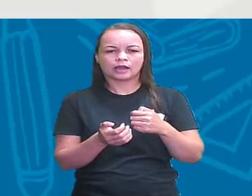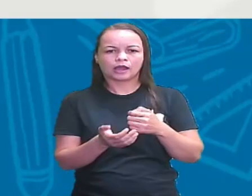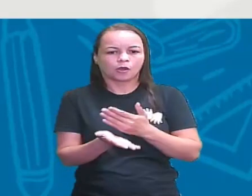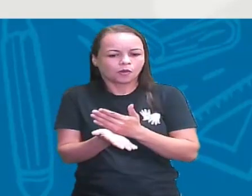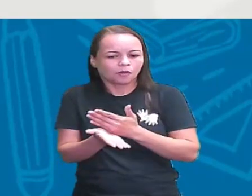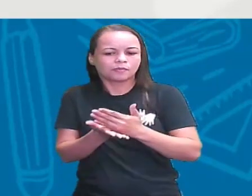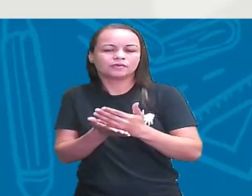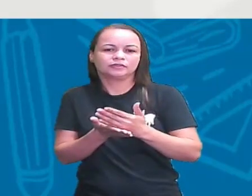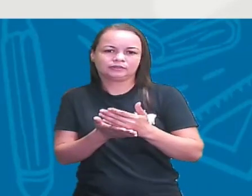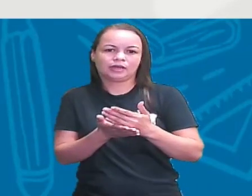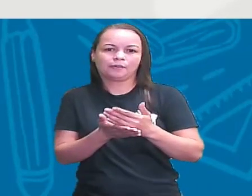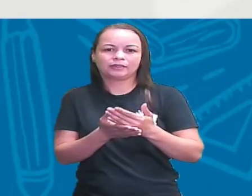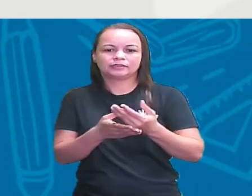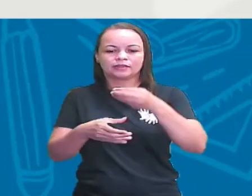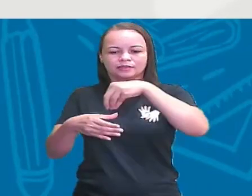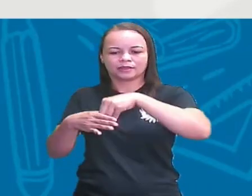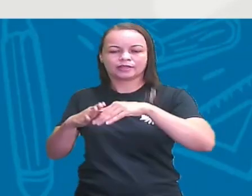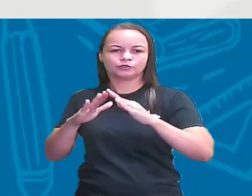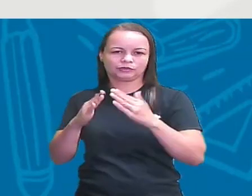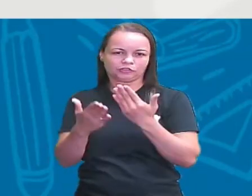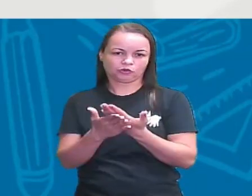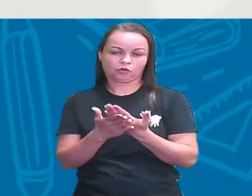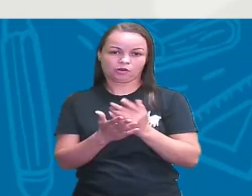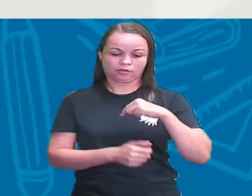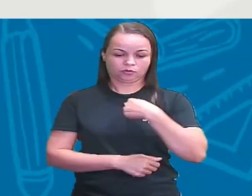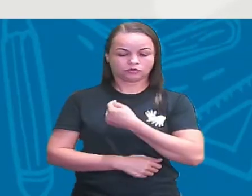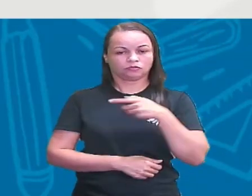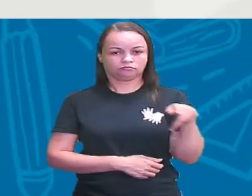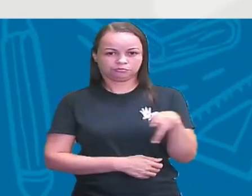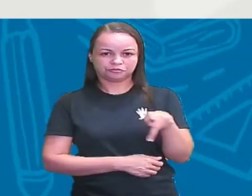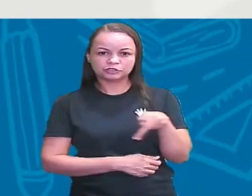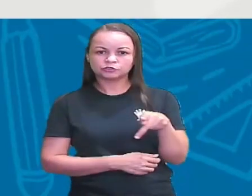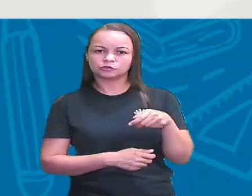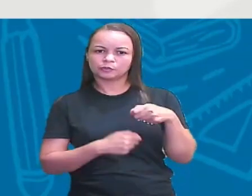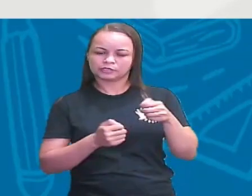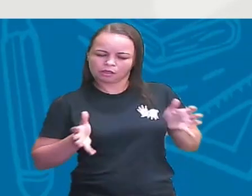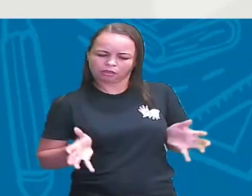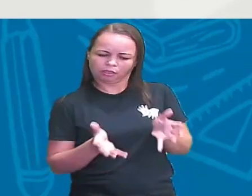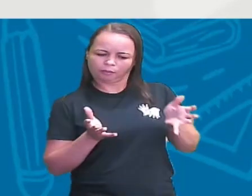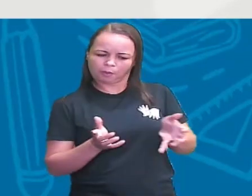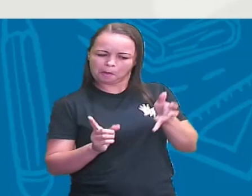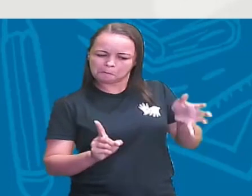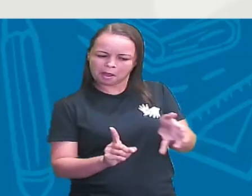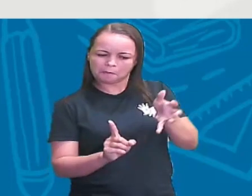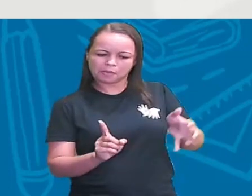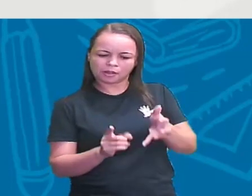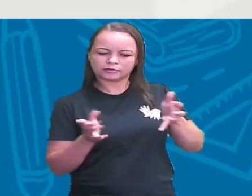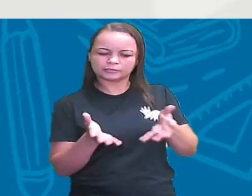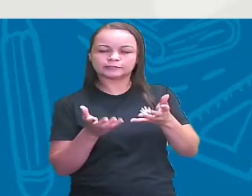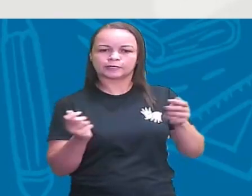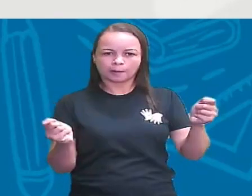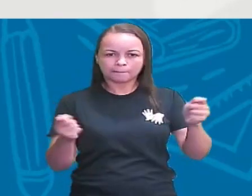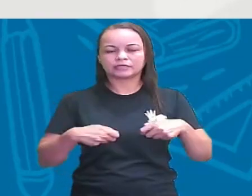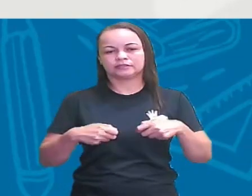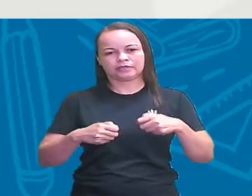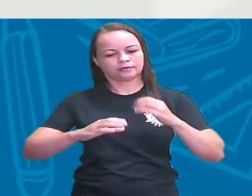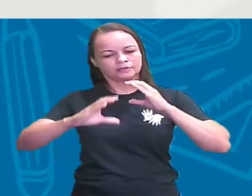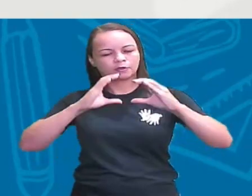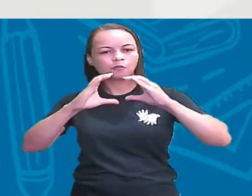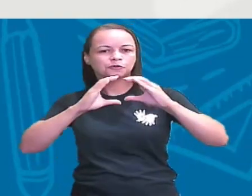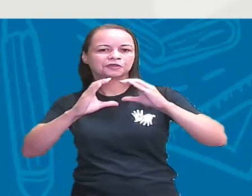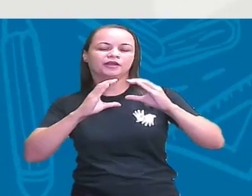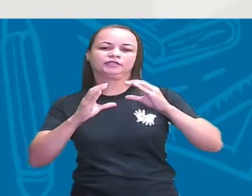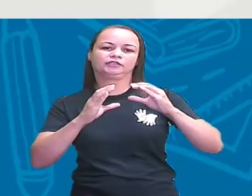partir da escola, né? Nós, professores, precisamos estimular muito, não é, essa capacidade comunicativa dos